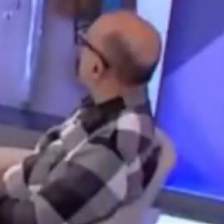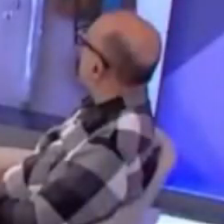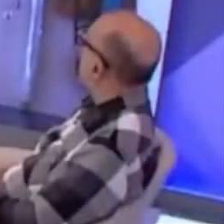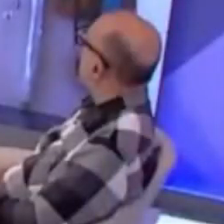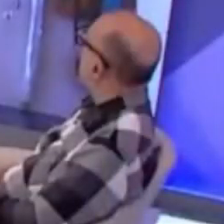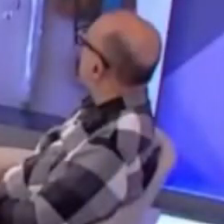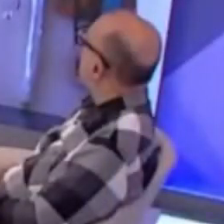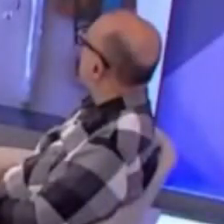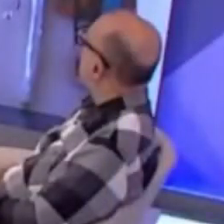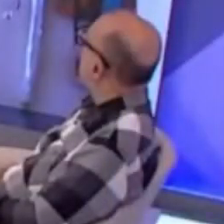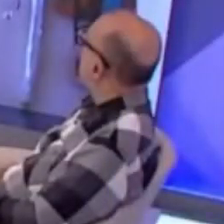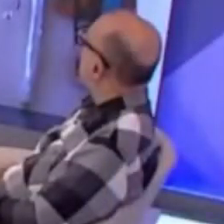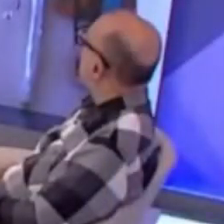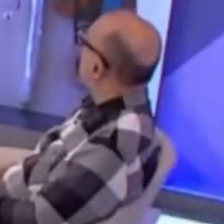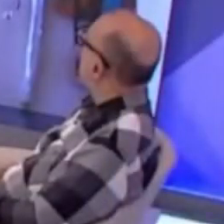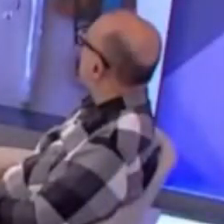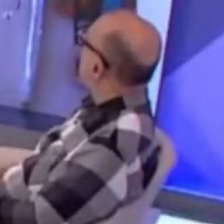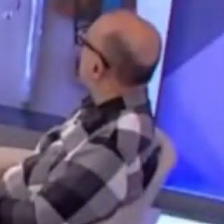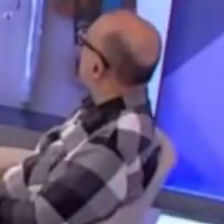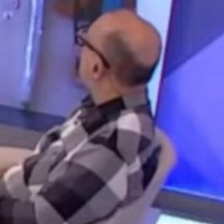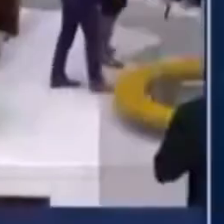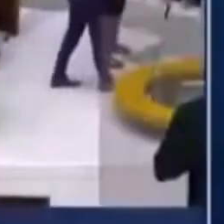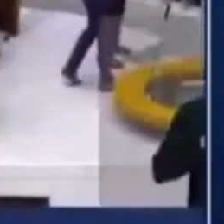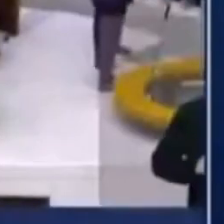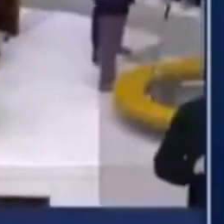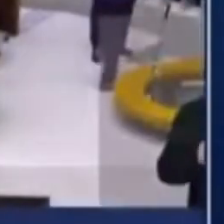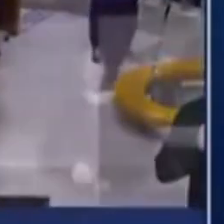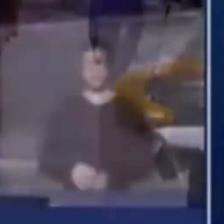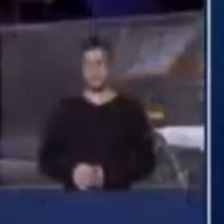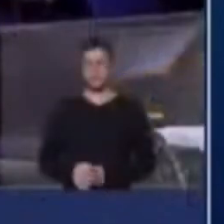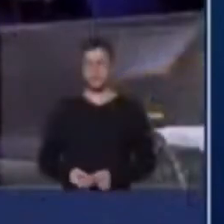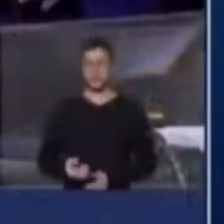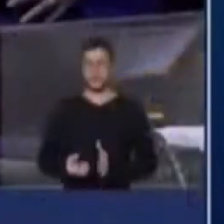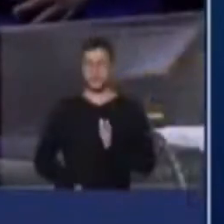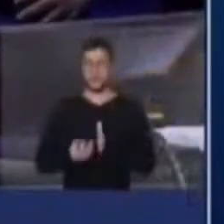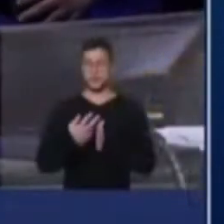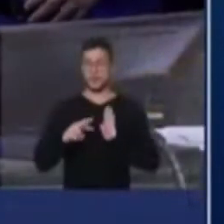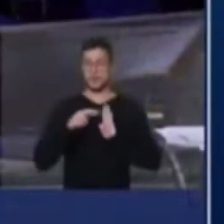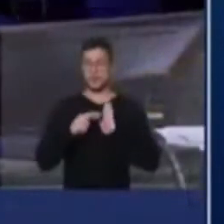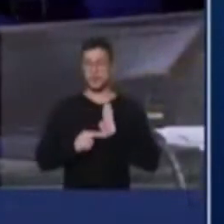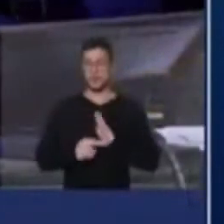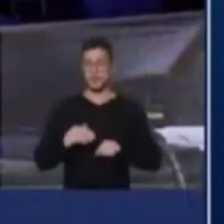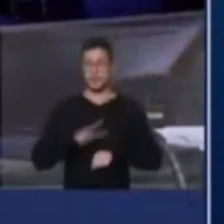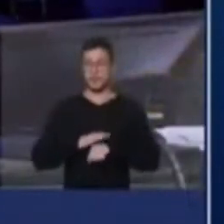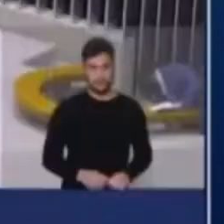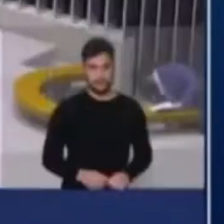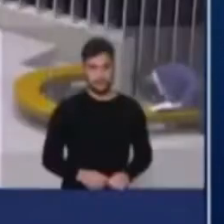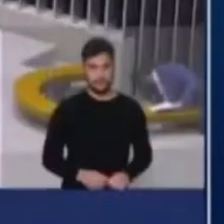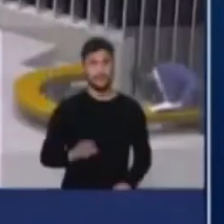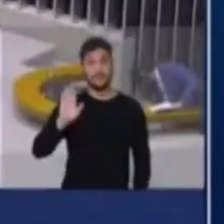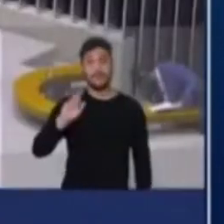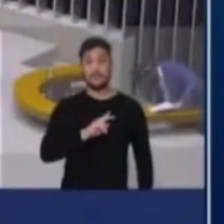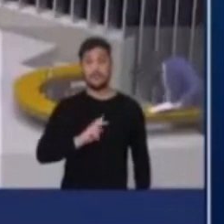A gente precisa entender que não é só o Lira o inimigo do povo, né? Tem muitos inimigos do povo ali, tem a bancada ruralista inteira, esses